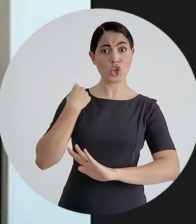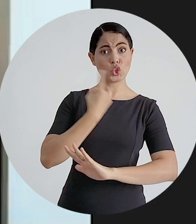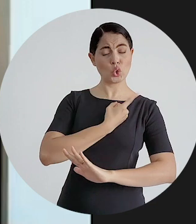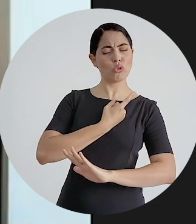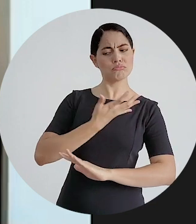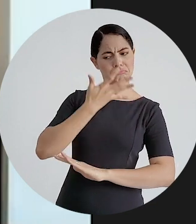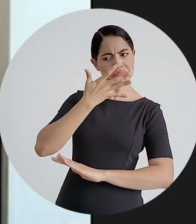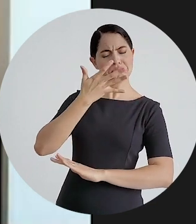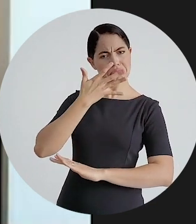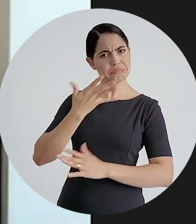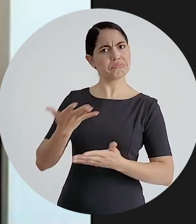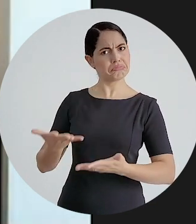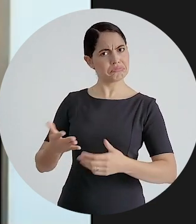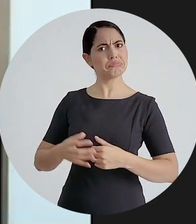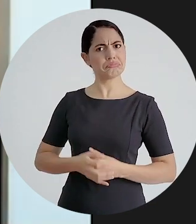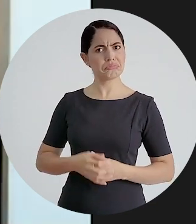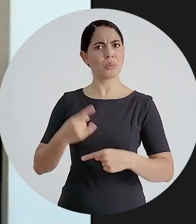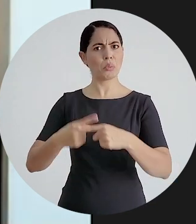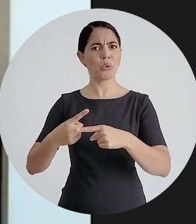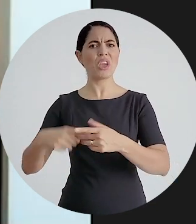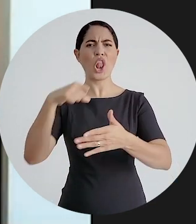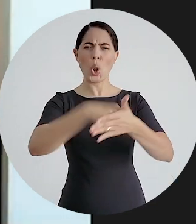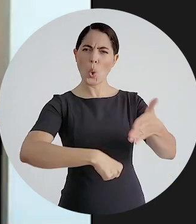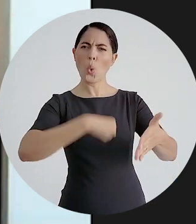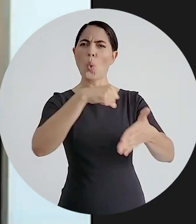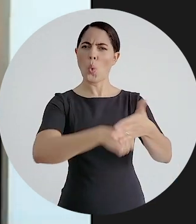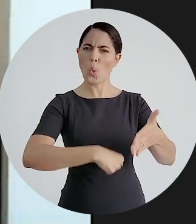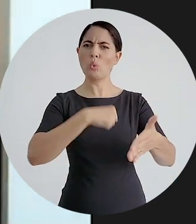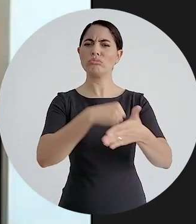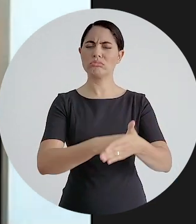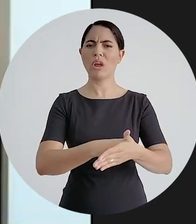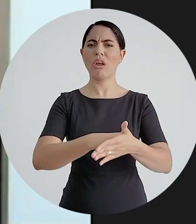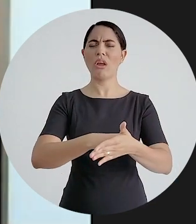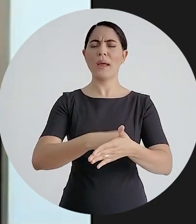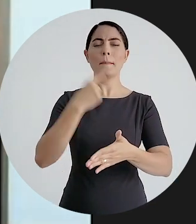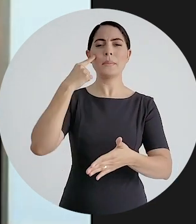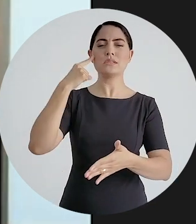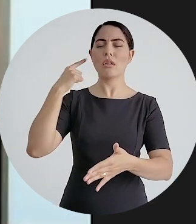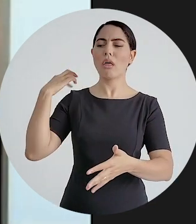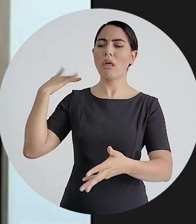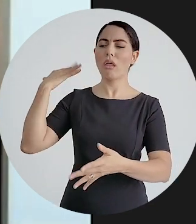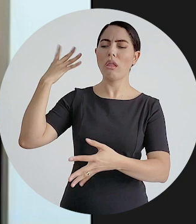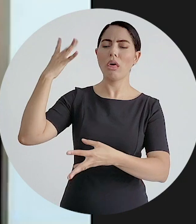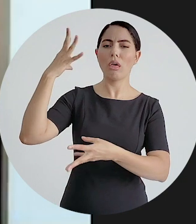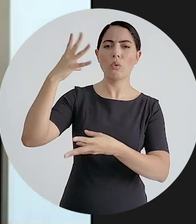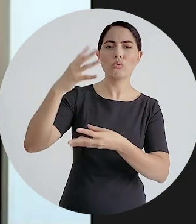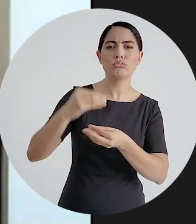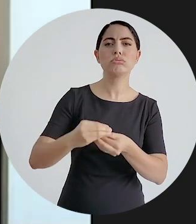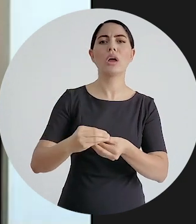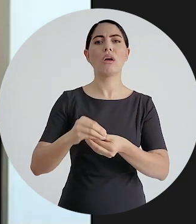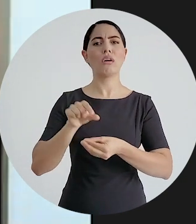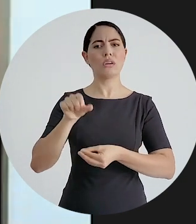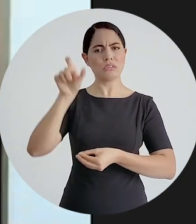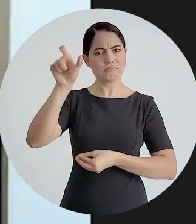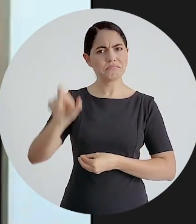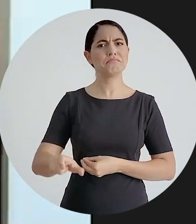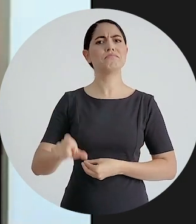luta, a capacidade de ser contramajoritário. Eu acho que é um resumo, né?